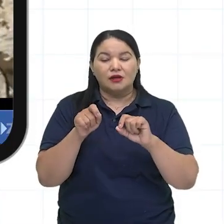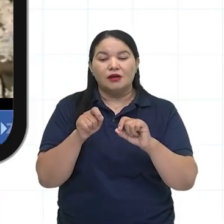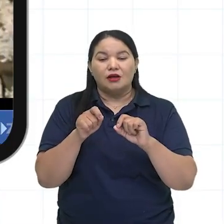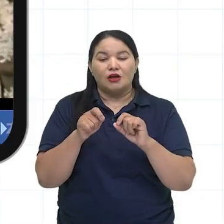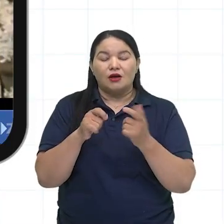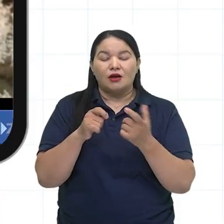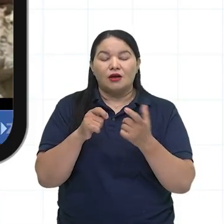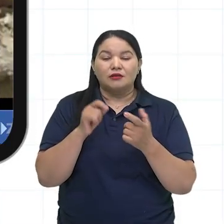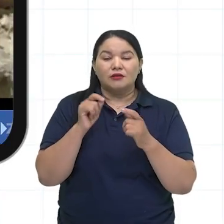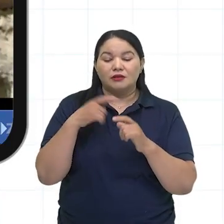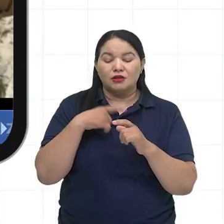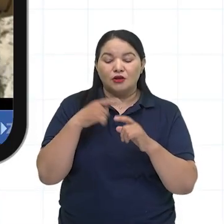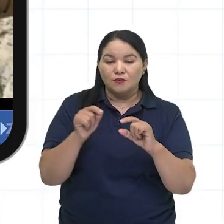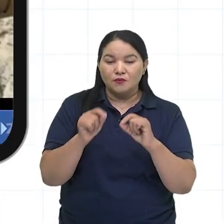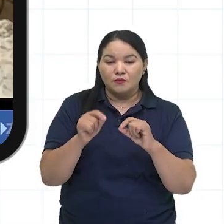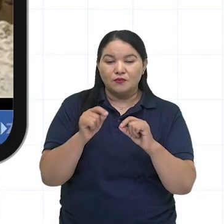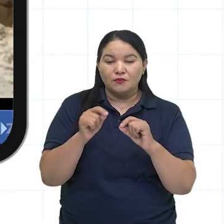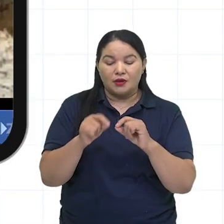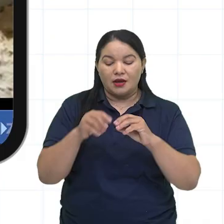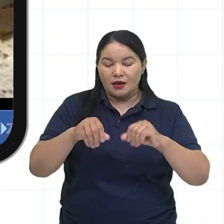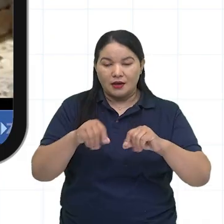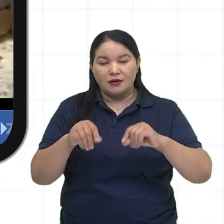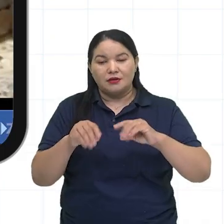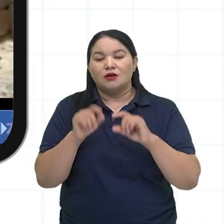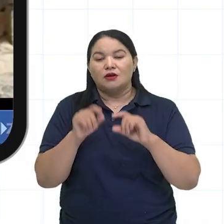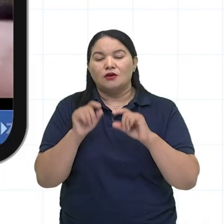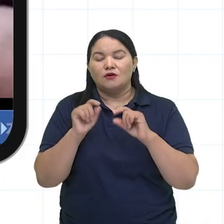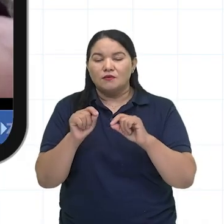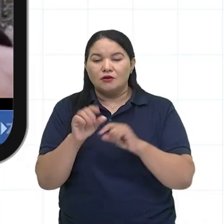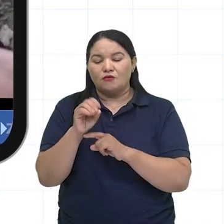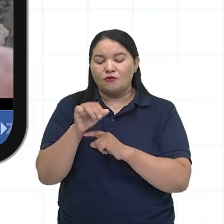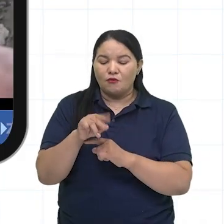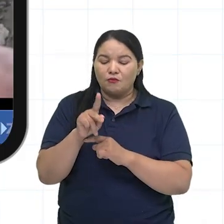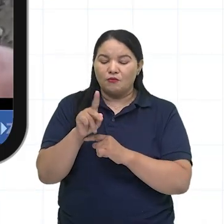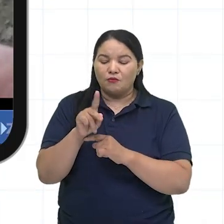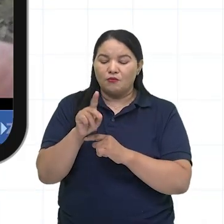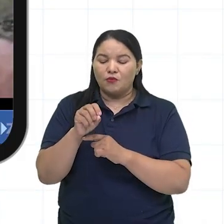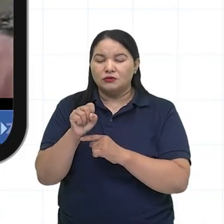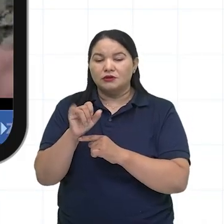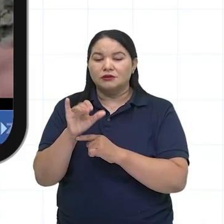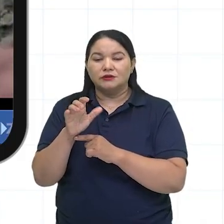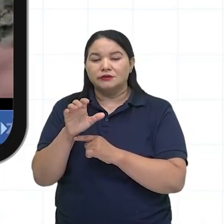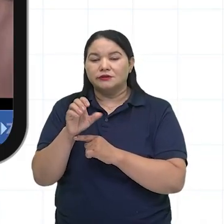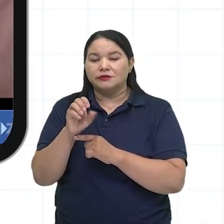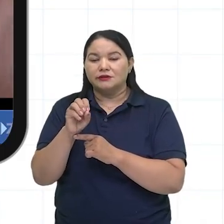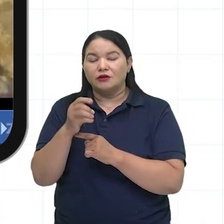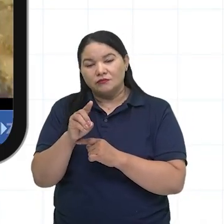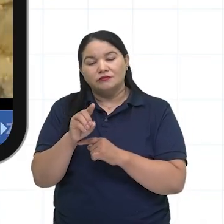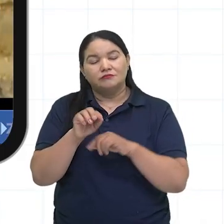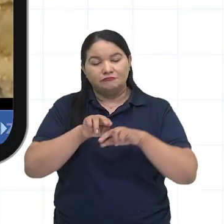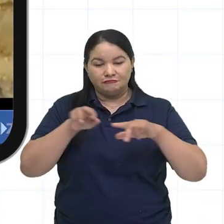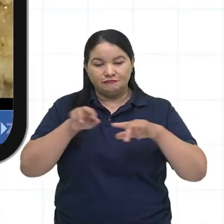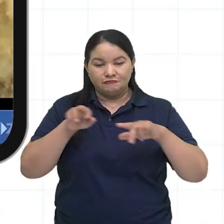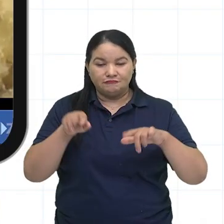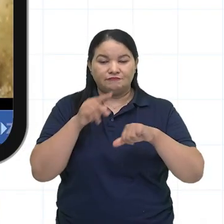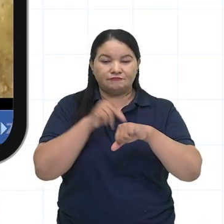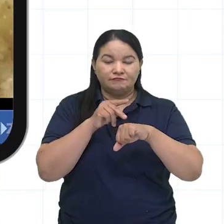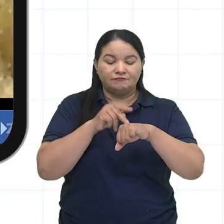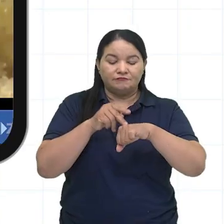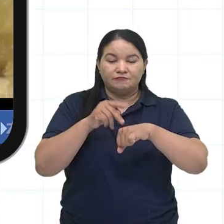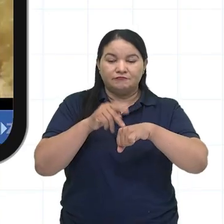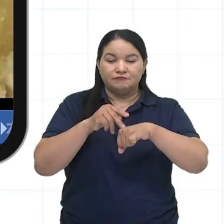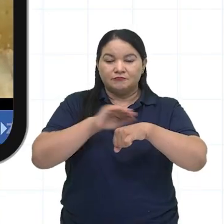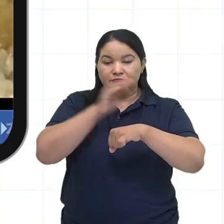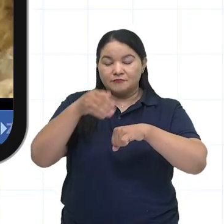são rochas sedimentares porque são sedimentos de outras rochas, certo?